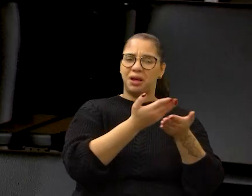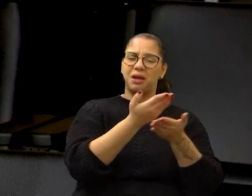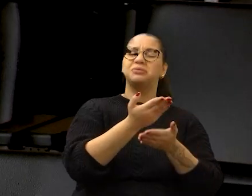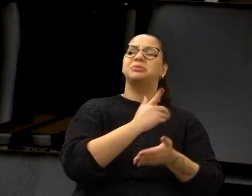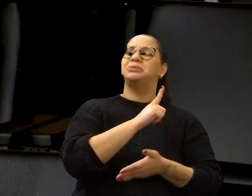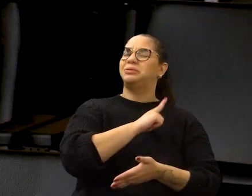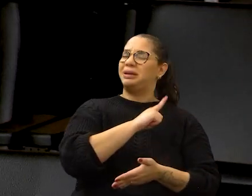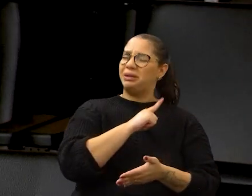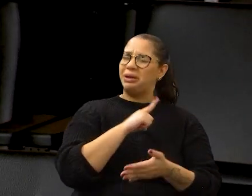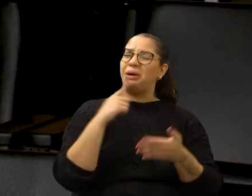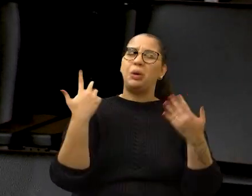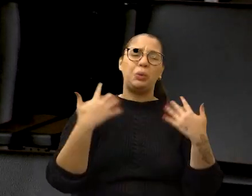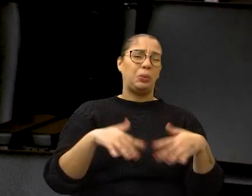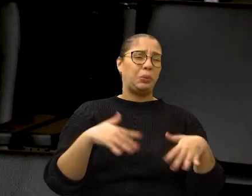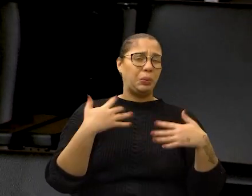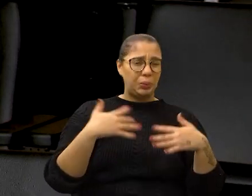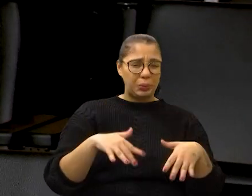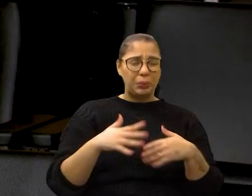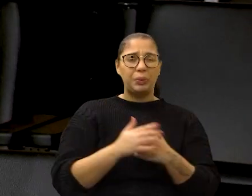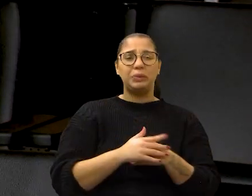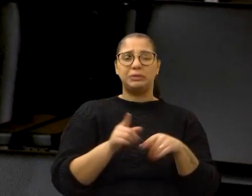Muitos maus tratos,